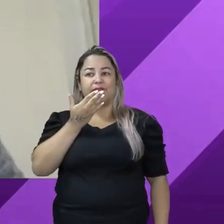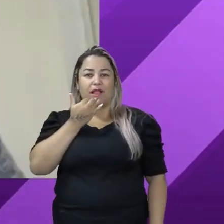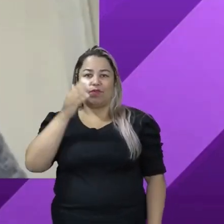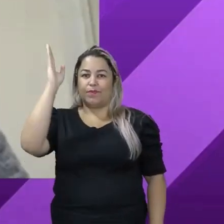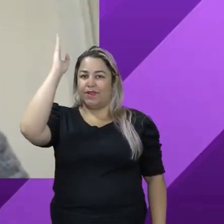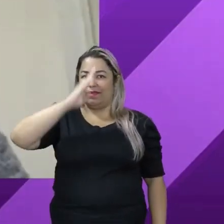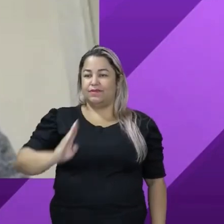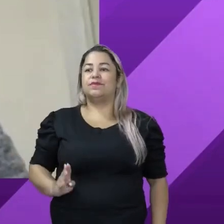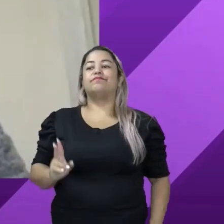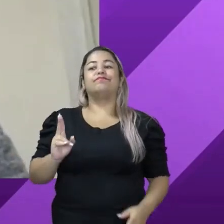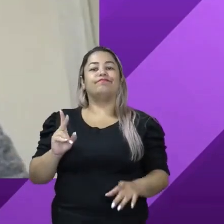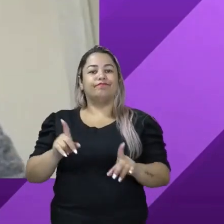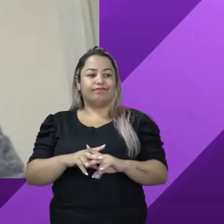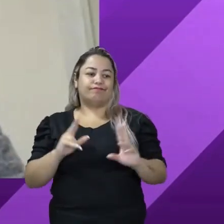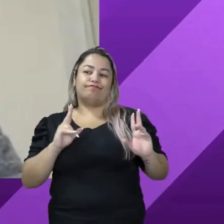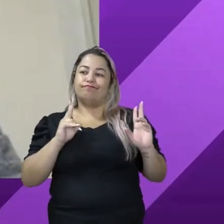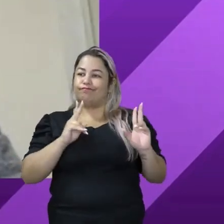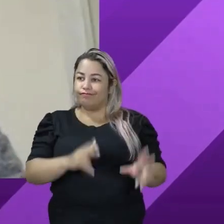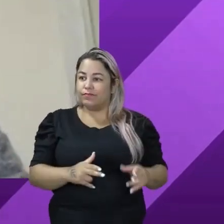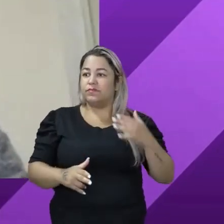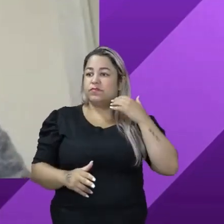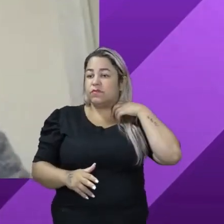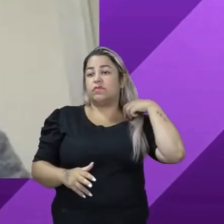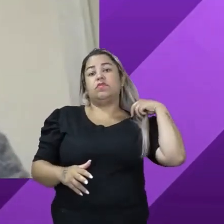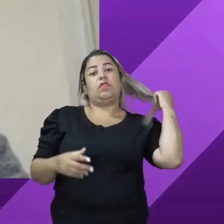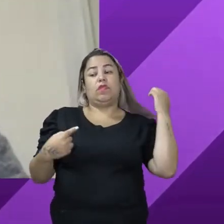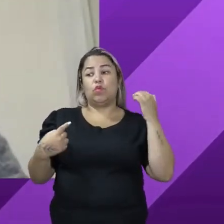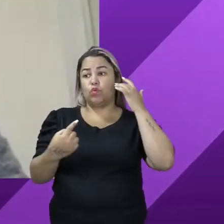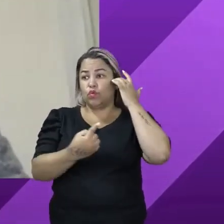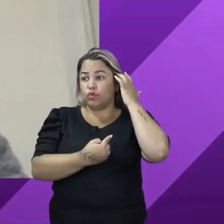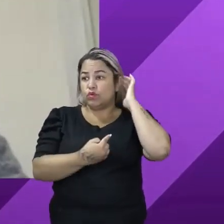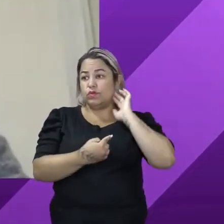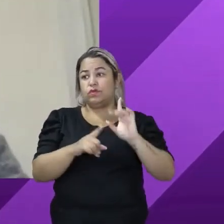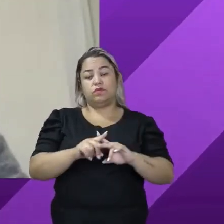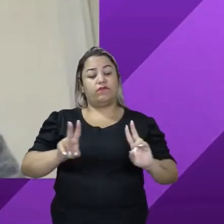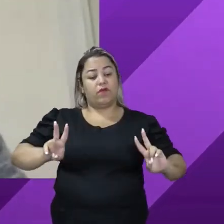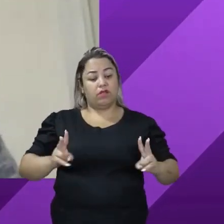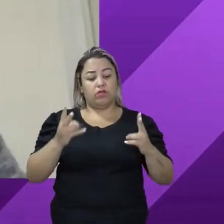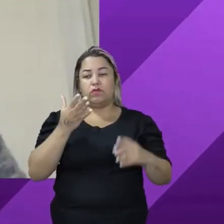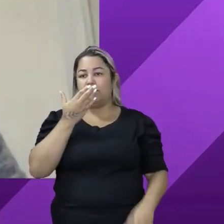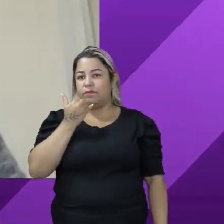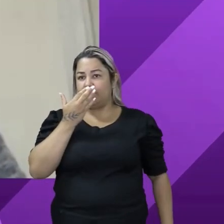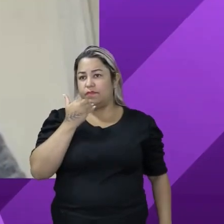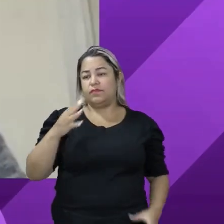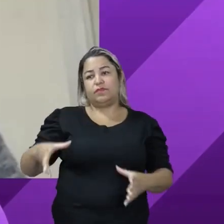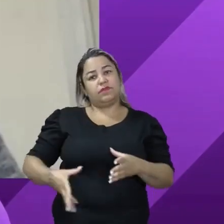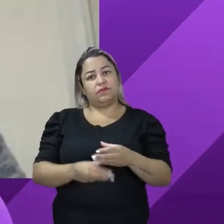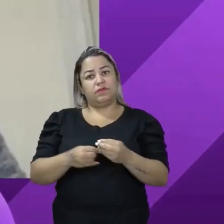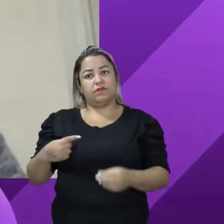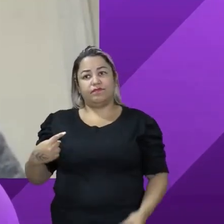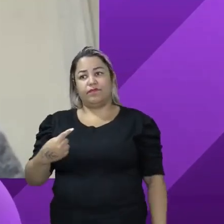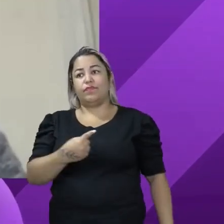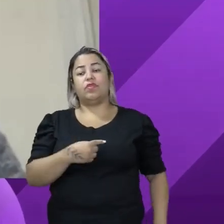Brasil, mesmo as nossas commodities, o nosso valor do alimento agregado, os alimentos que a gente